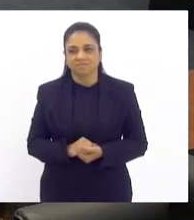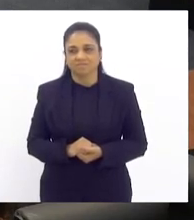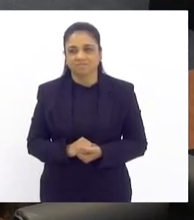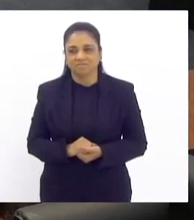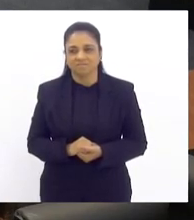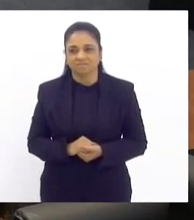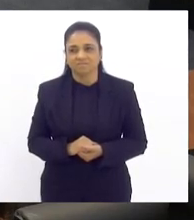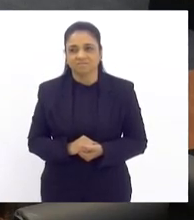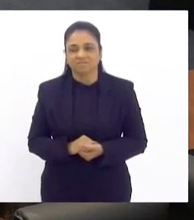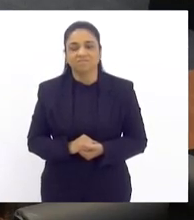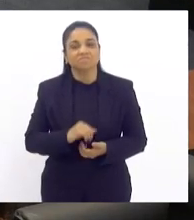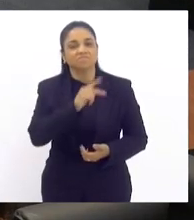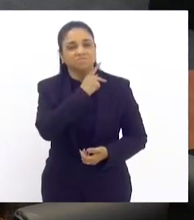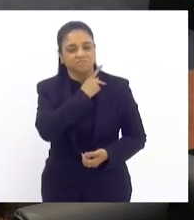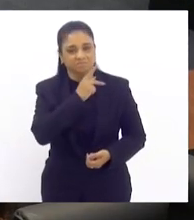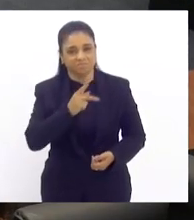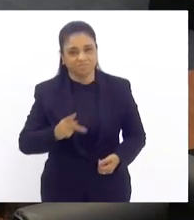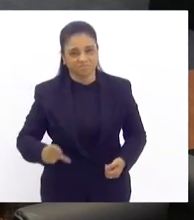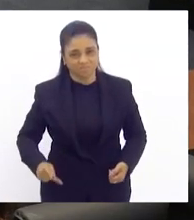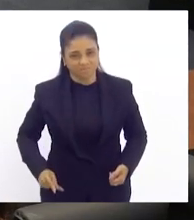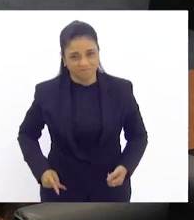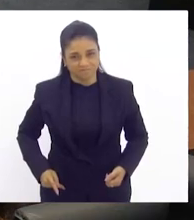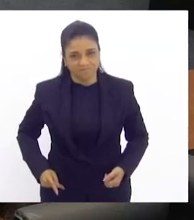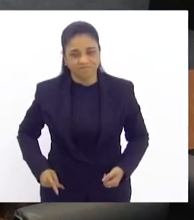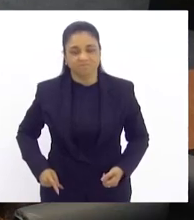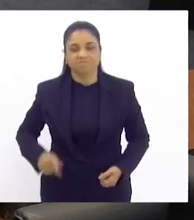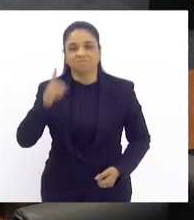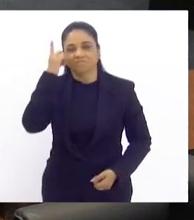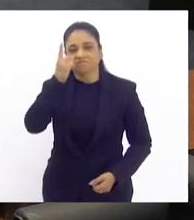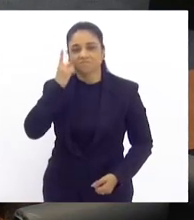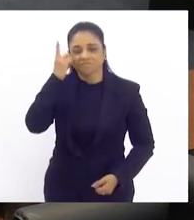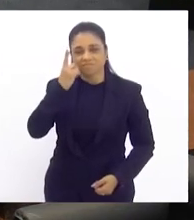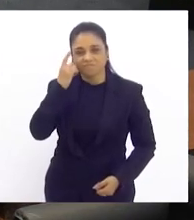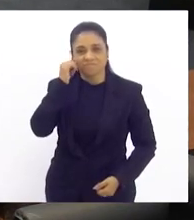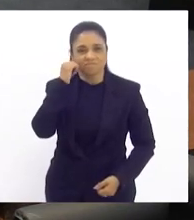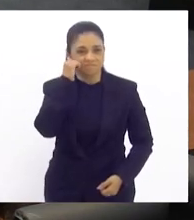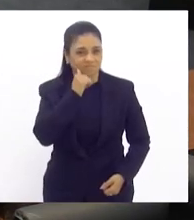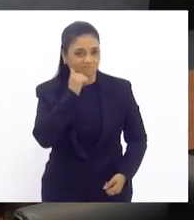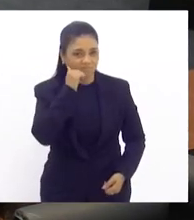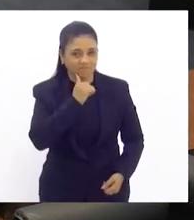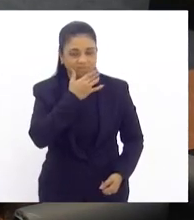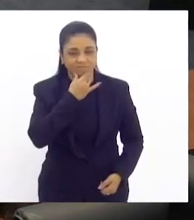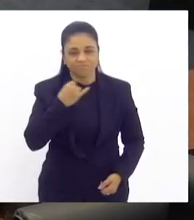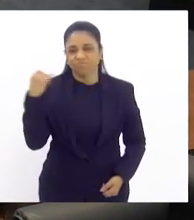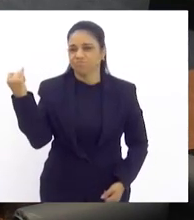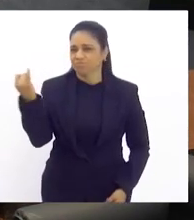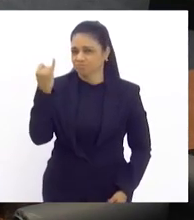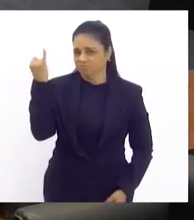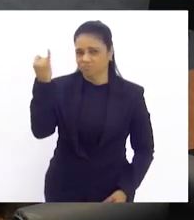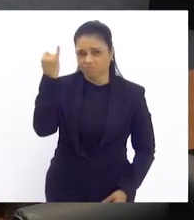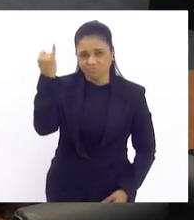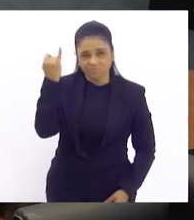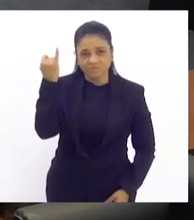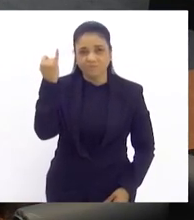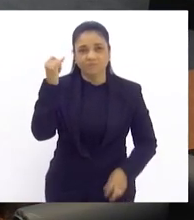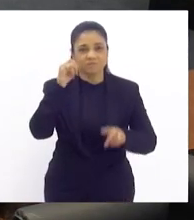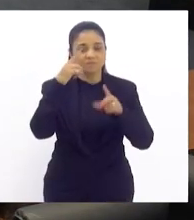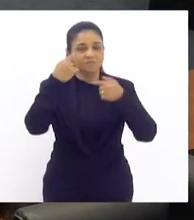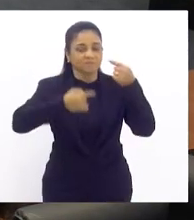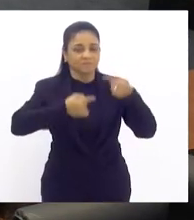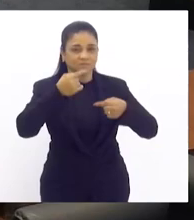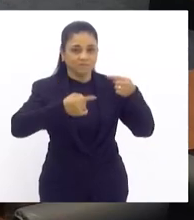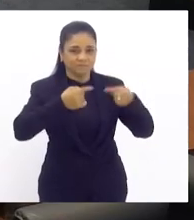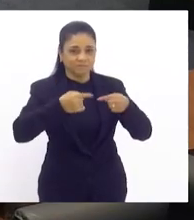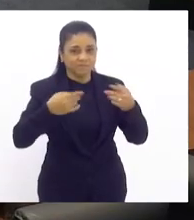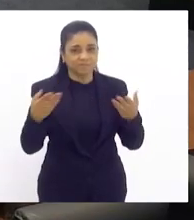senhora presidenta senhoras deputadas senhores deputados super importante trazer no debate